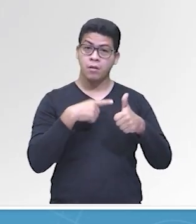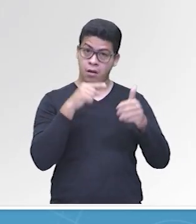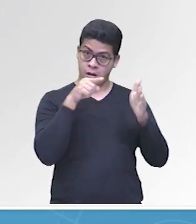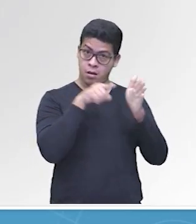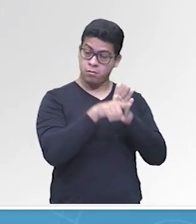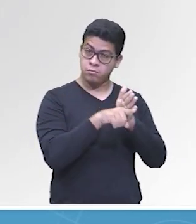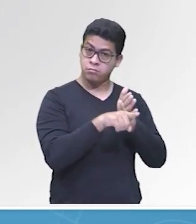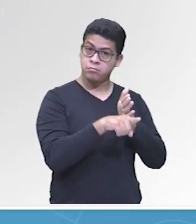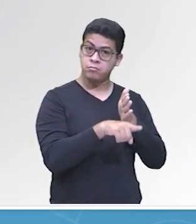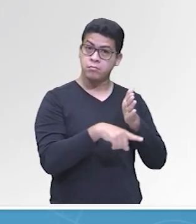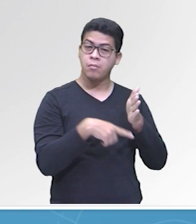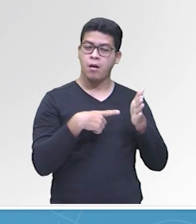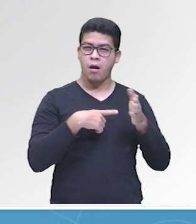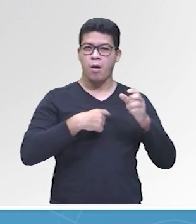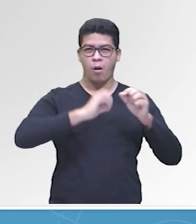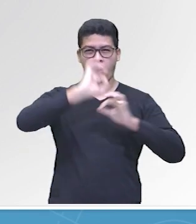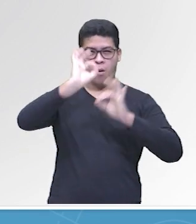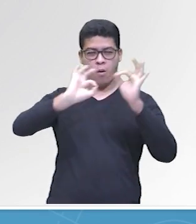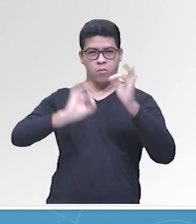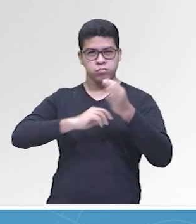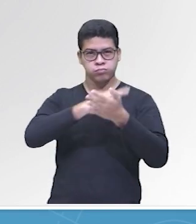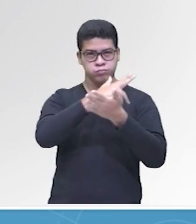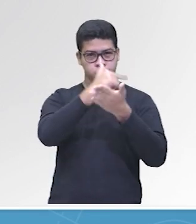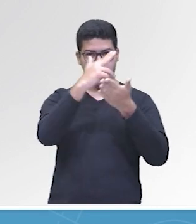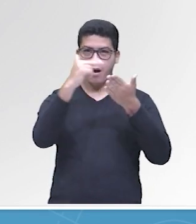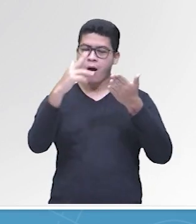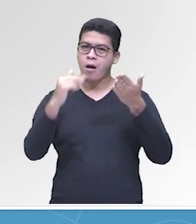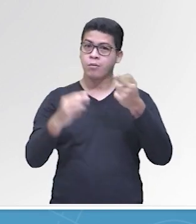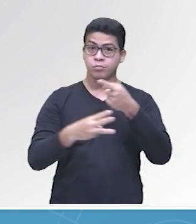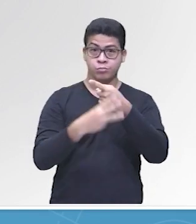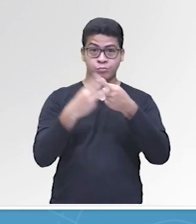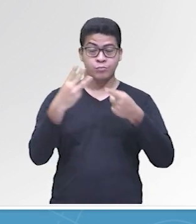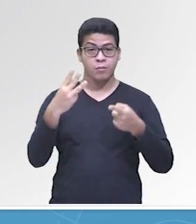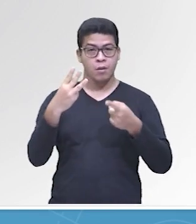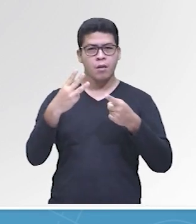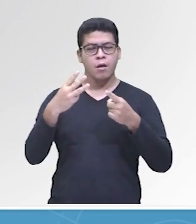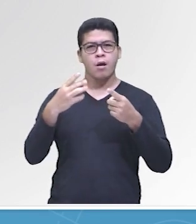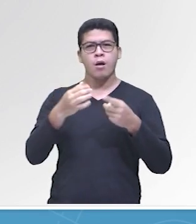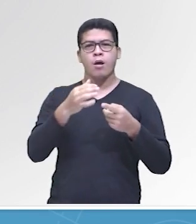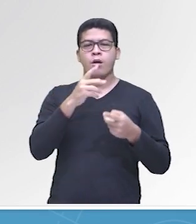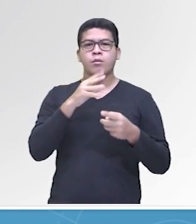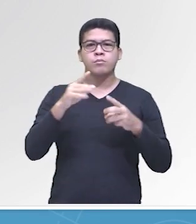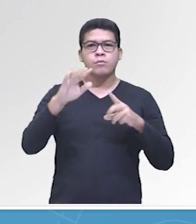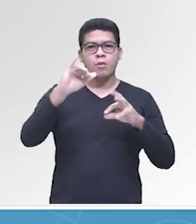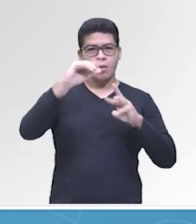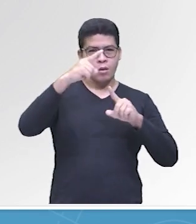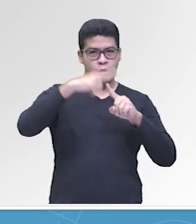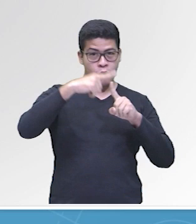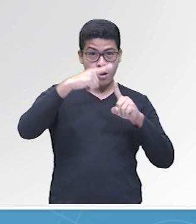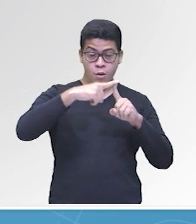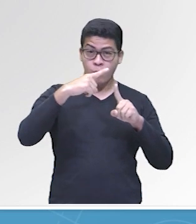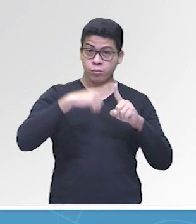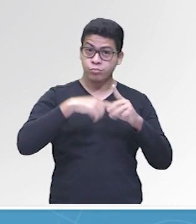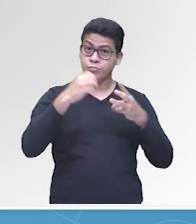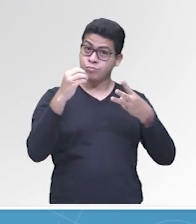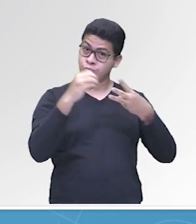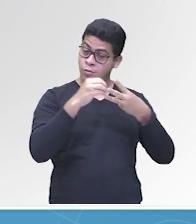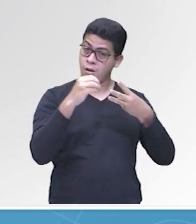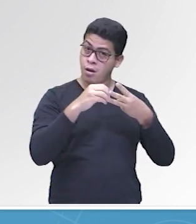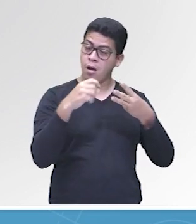a primeira questão, que é para você fazer um desenho aí dos 3 tipos de célula. Presta atenção aí no que a gente está pedindo para